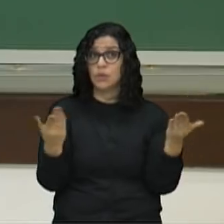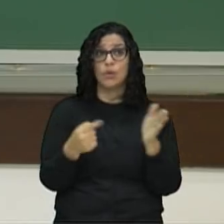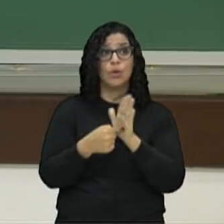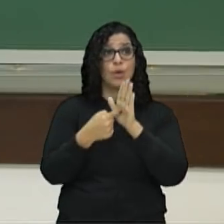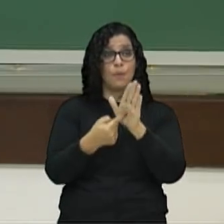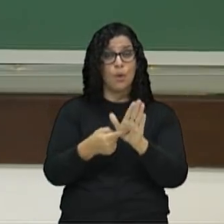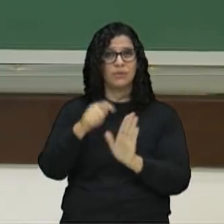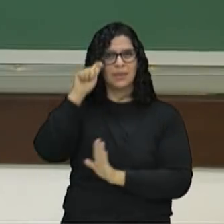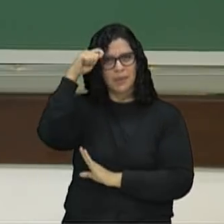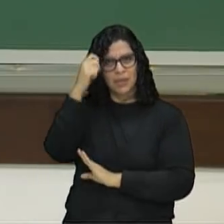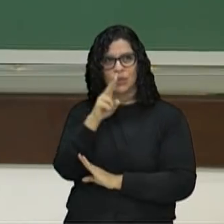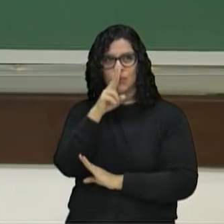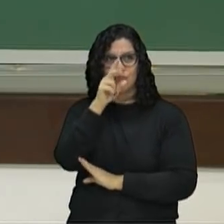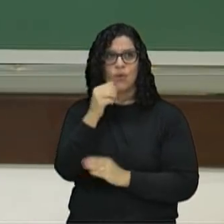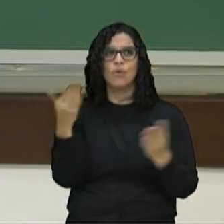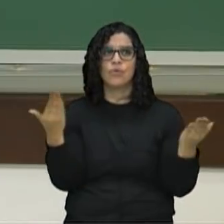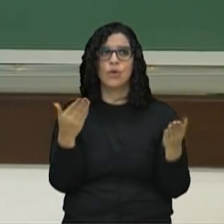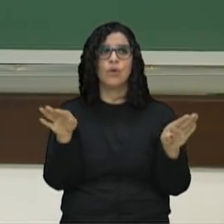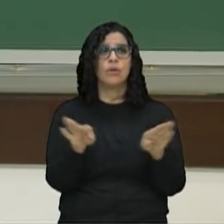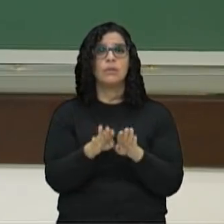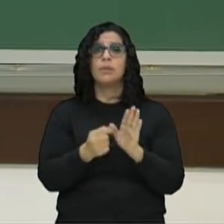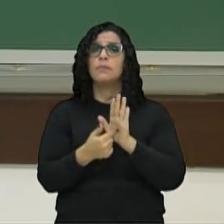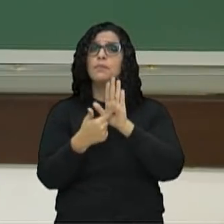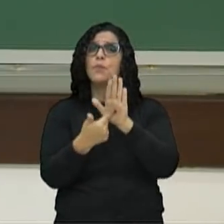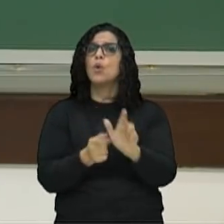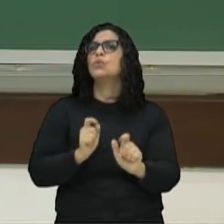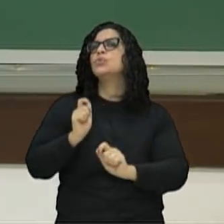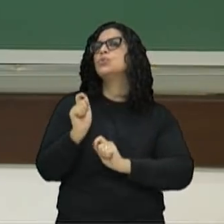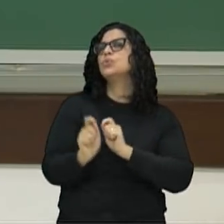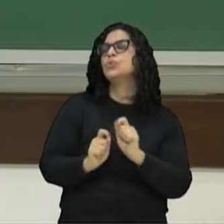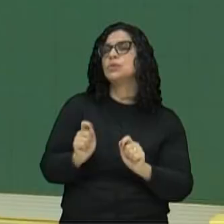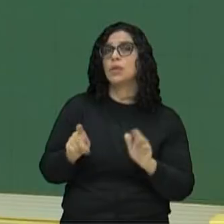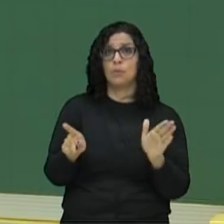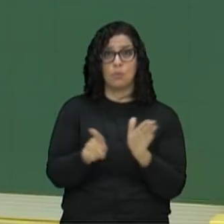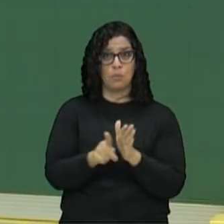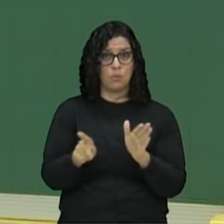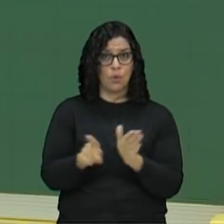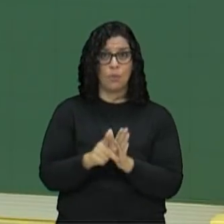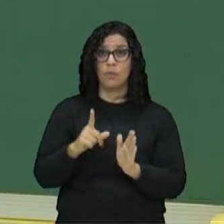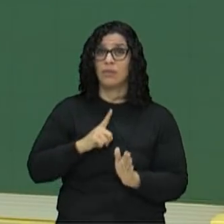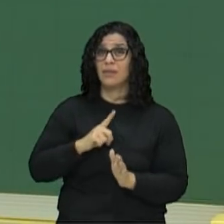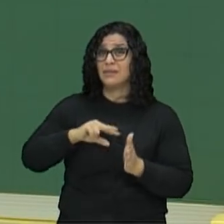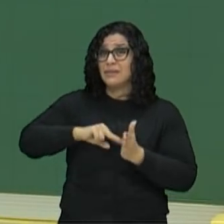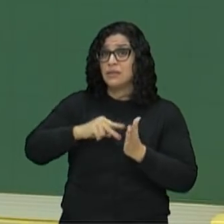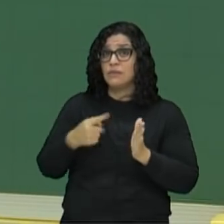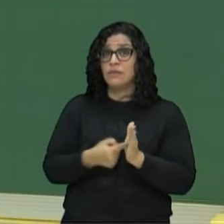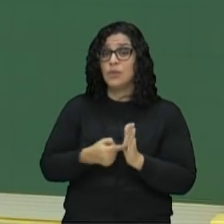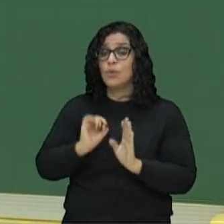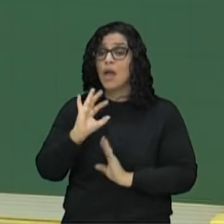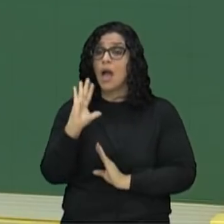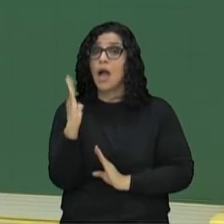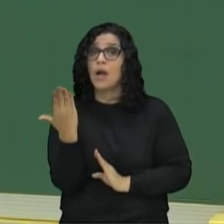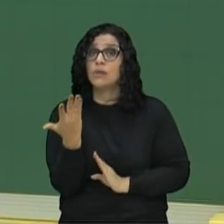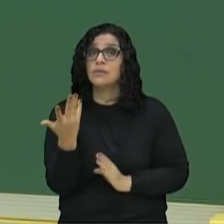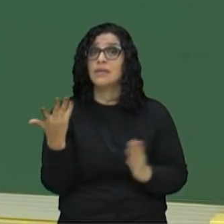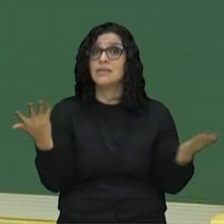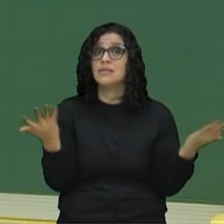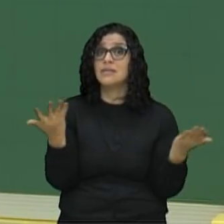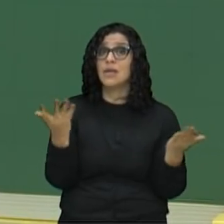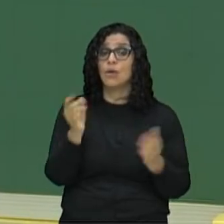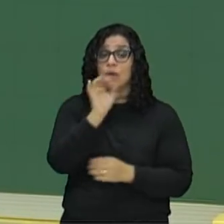em destaque. Eles sinalizam o quê? Sinalizam o que está acontecendo com